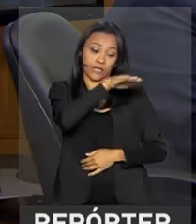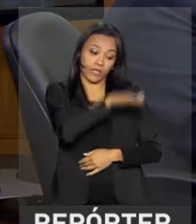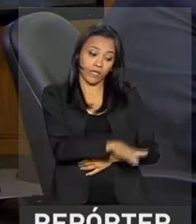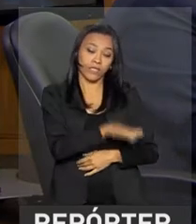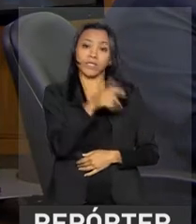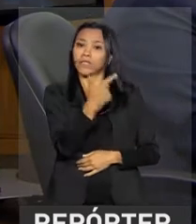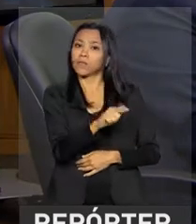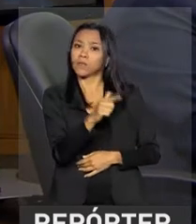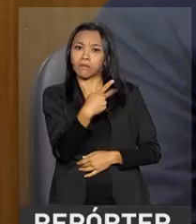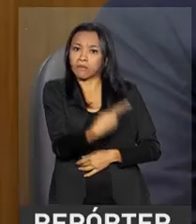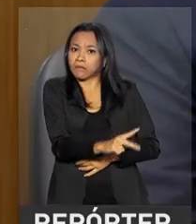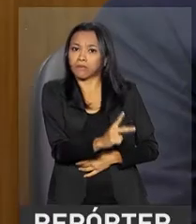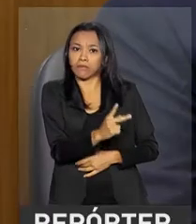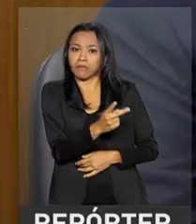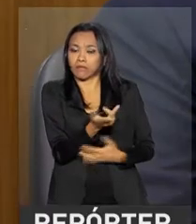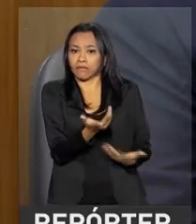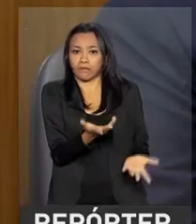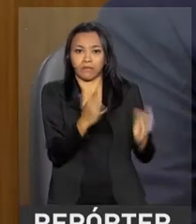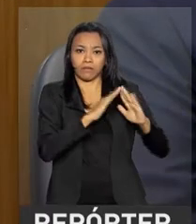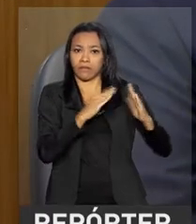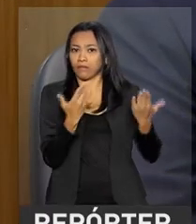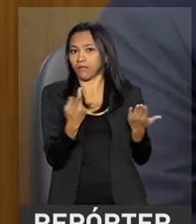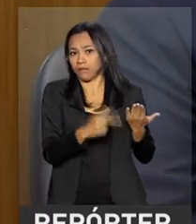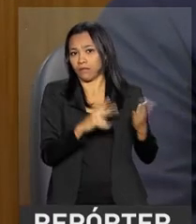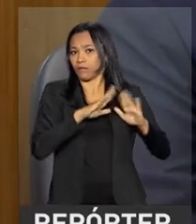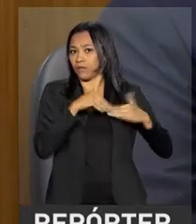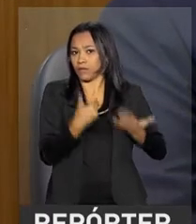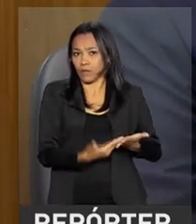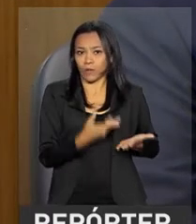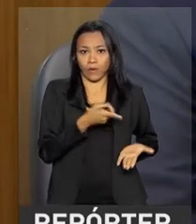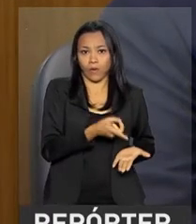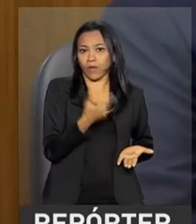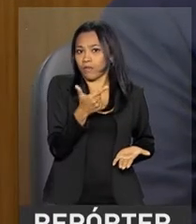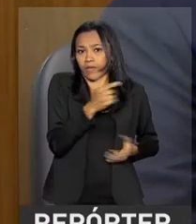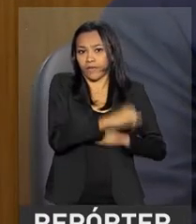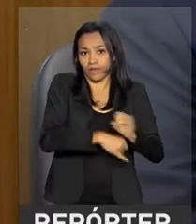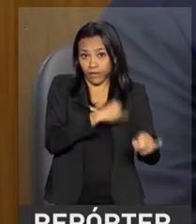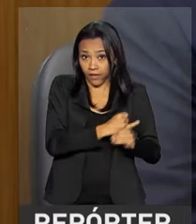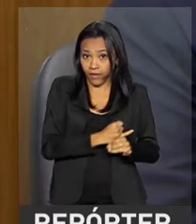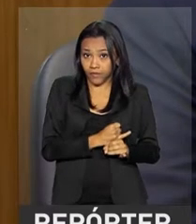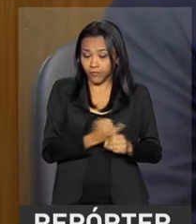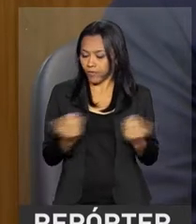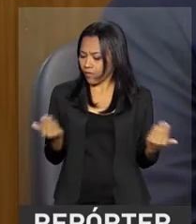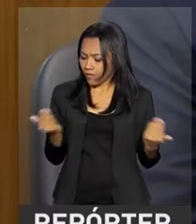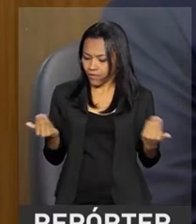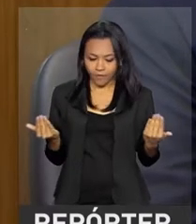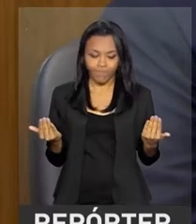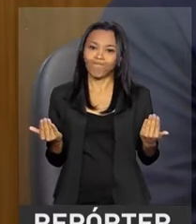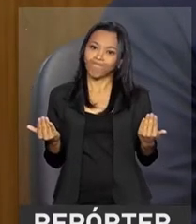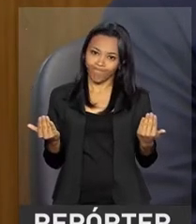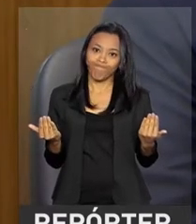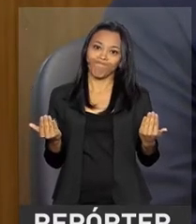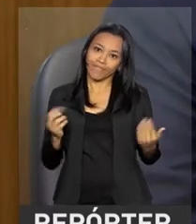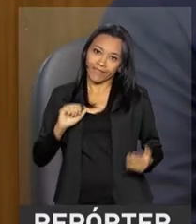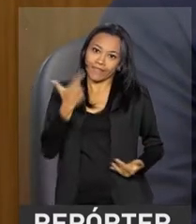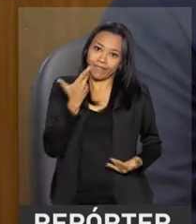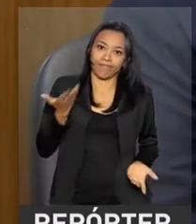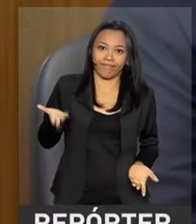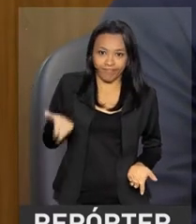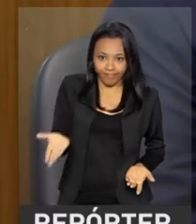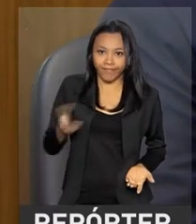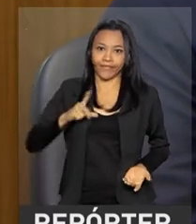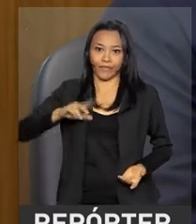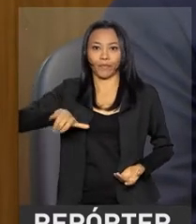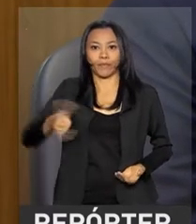não teve na sua infância na sua casa na sua escola internet é evidente que a criança que teve essa oportunidade